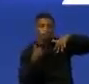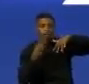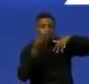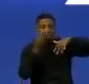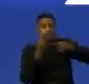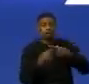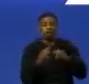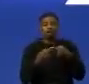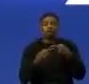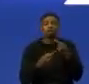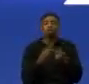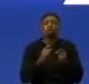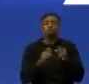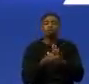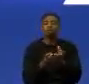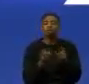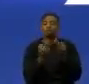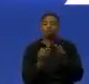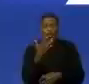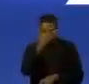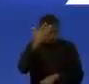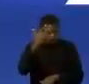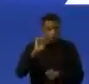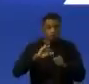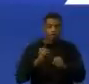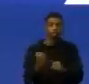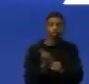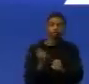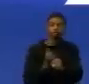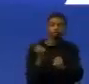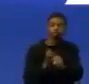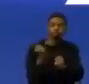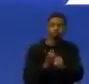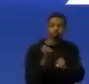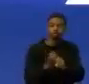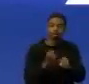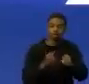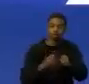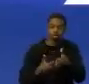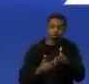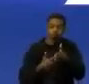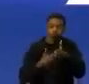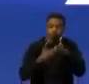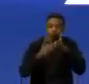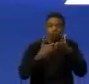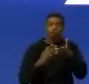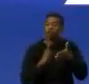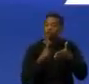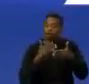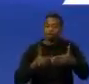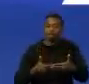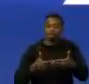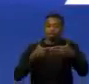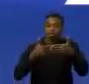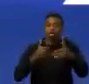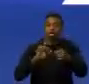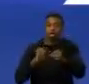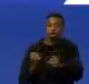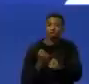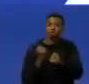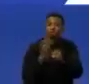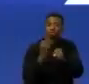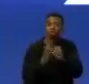a construção aqui, por exemplo, de barragens, por exemplo, a gente fazer aqui uma hidrelétrica, poderia ocasionar